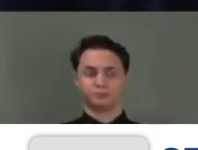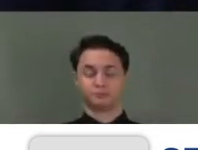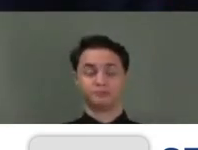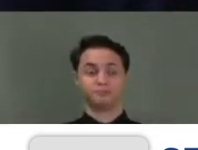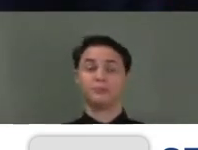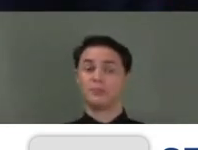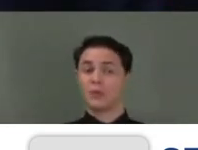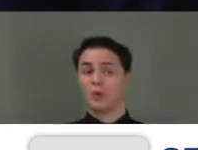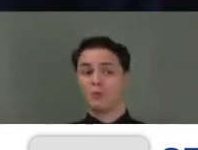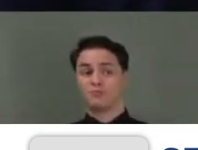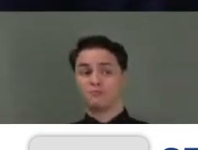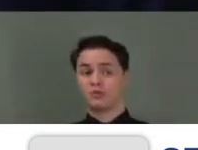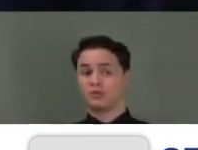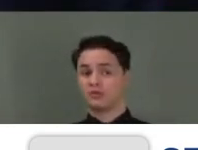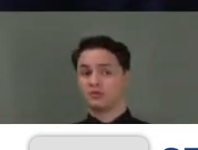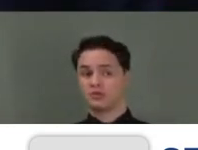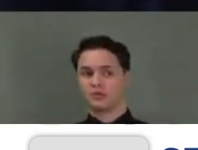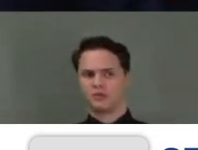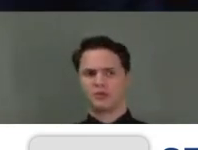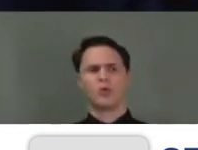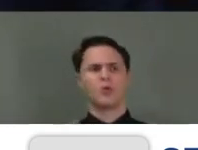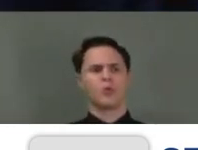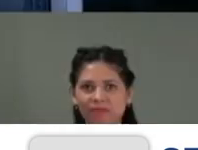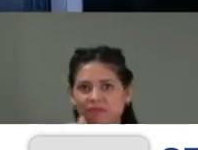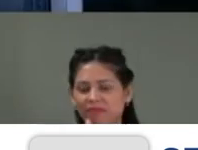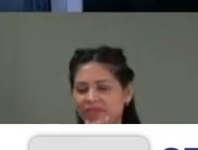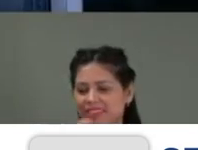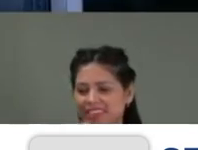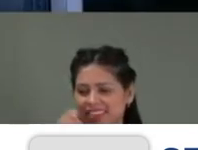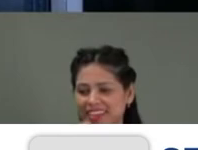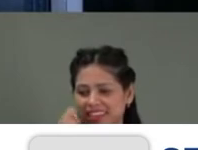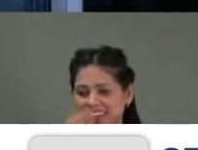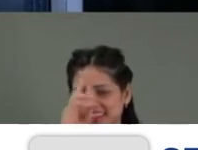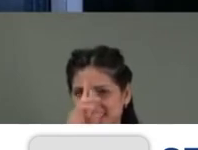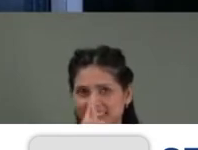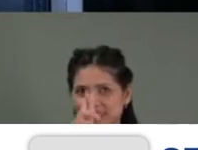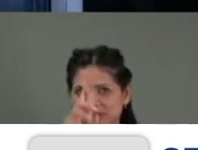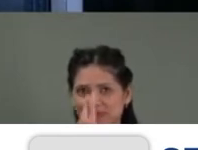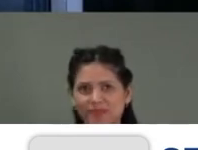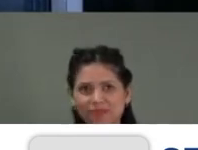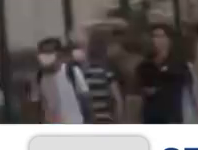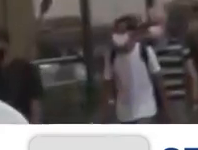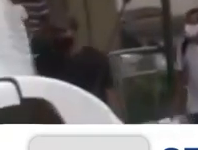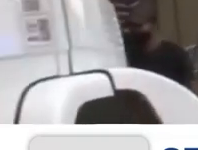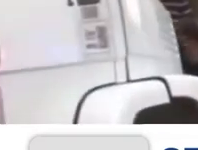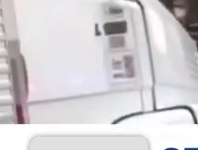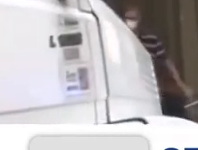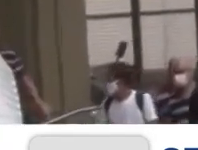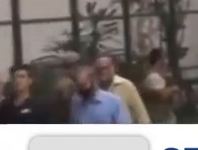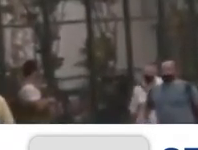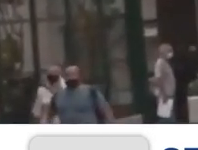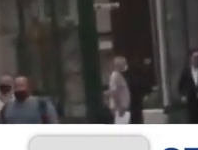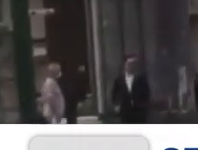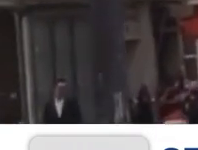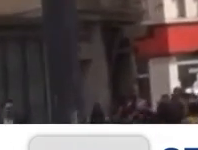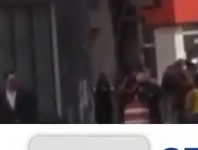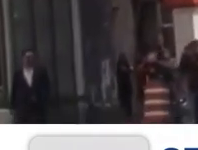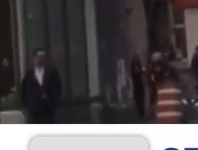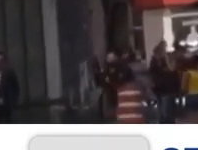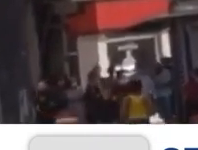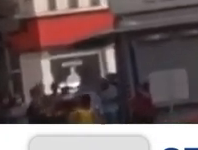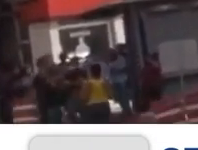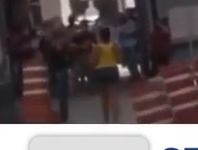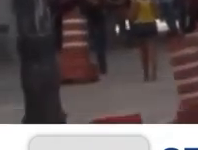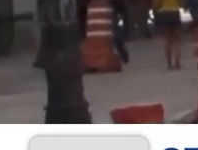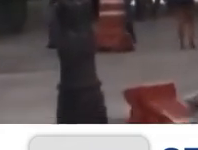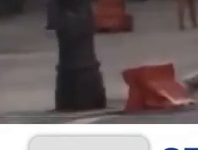Civil estruturada é Pedra Angular no combate a esses criminosos aprovada pela câmara em setembro o projeto estabelece que polícia